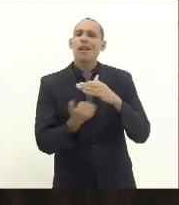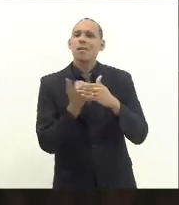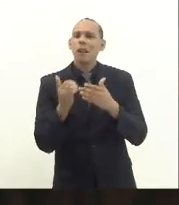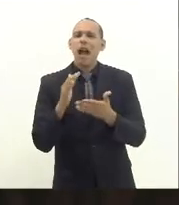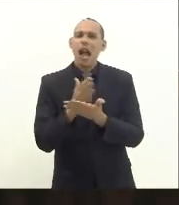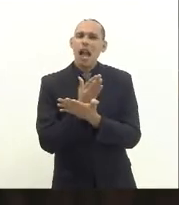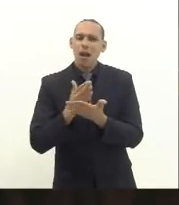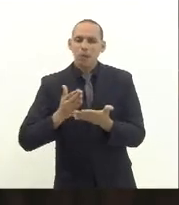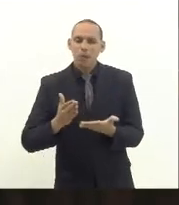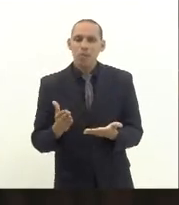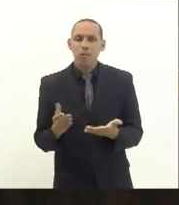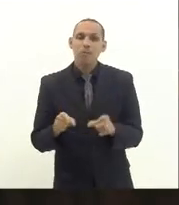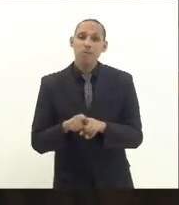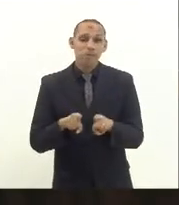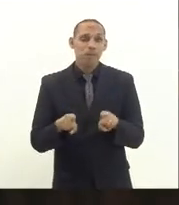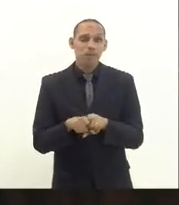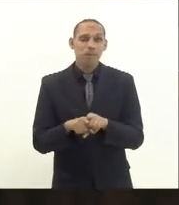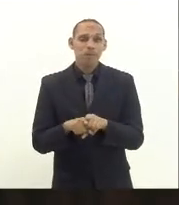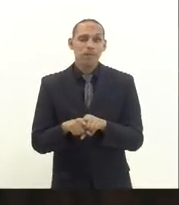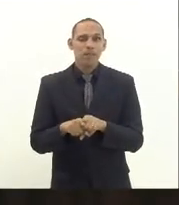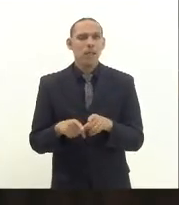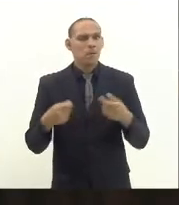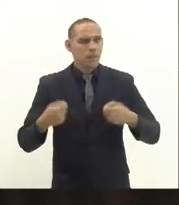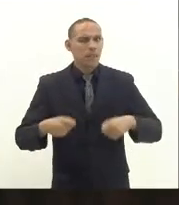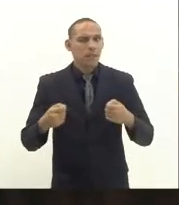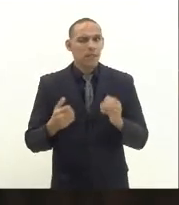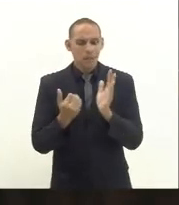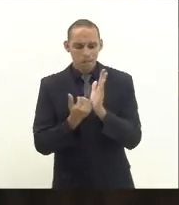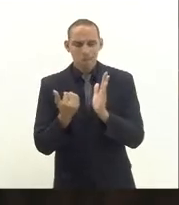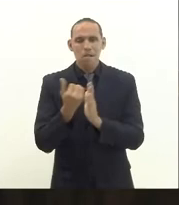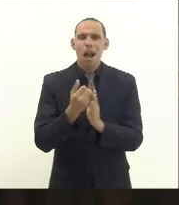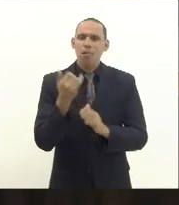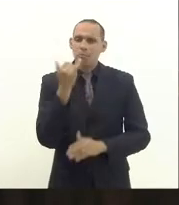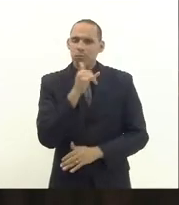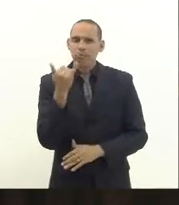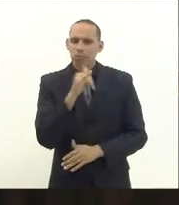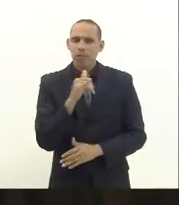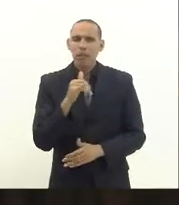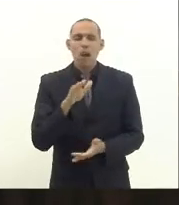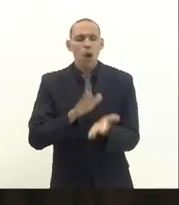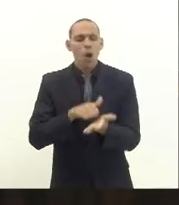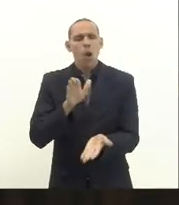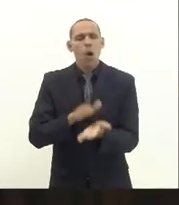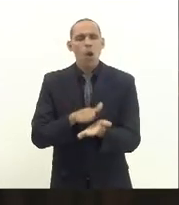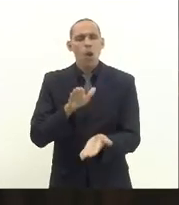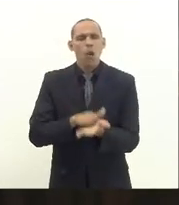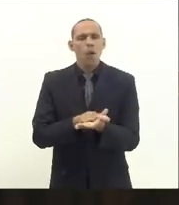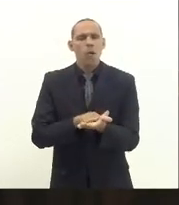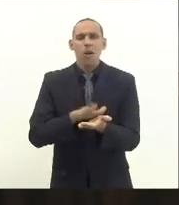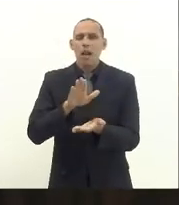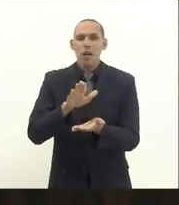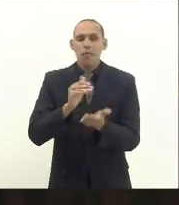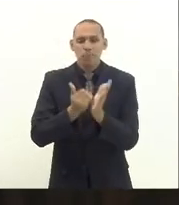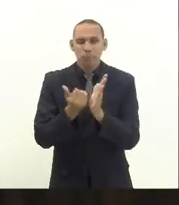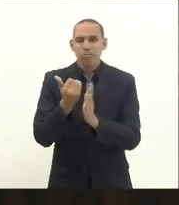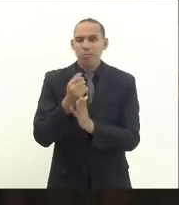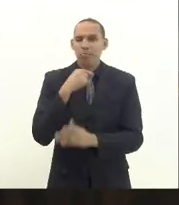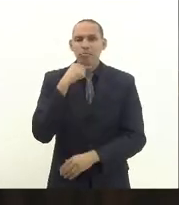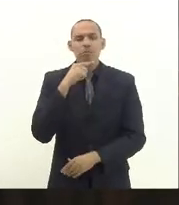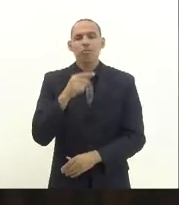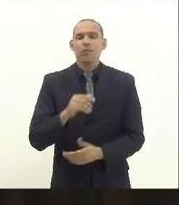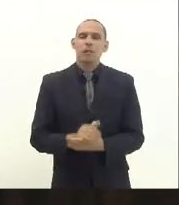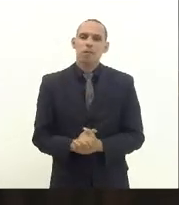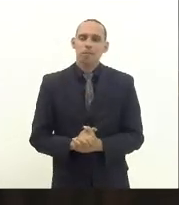que têm a necessidade de aumentar a demanda também cobranças e não consegue ligar